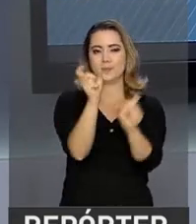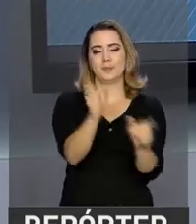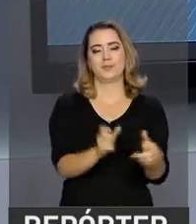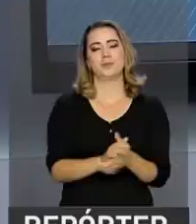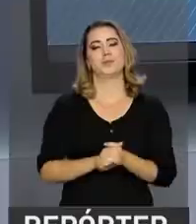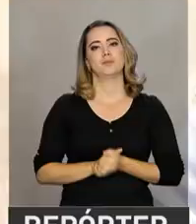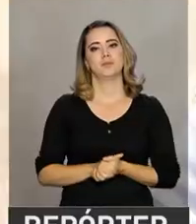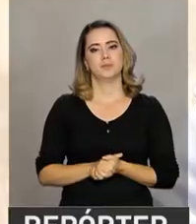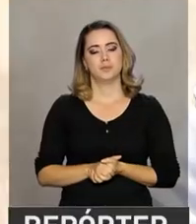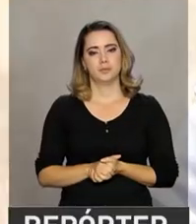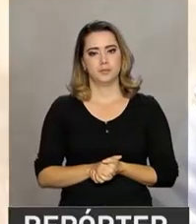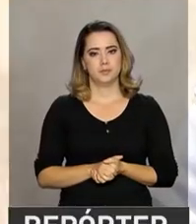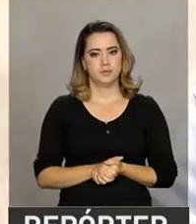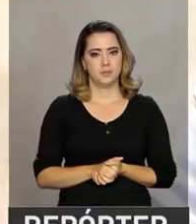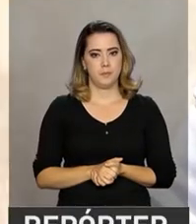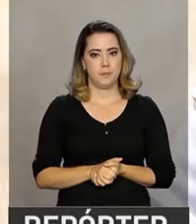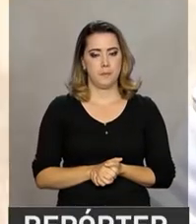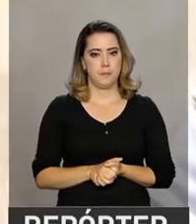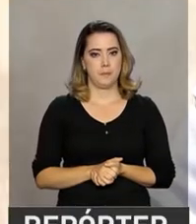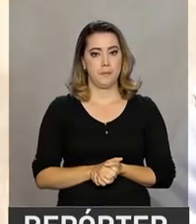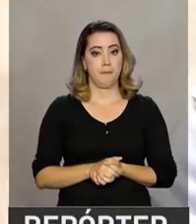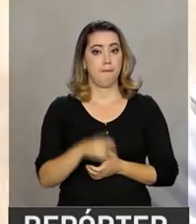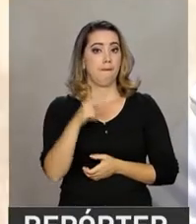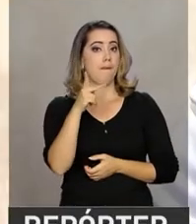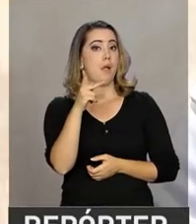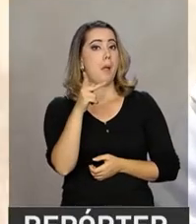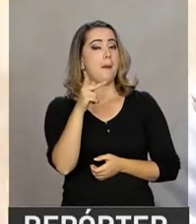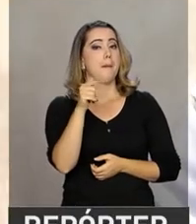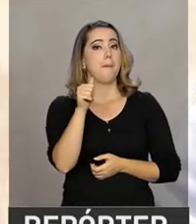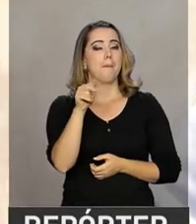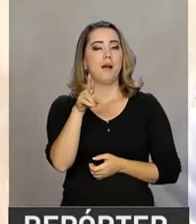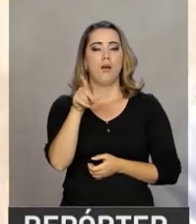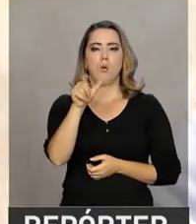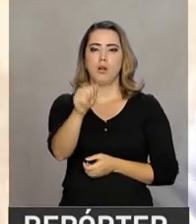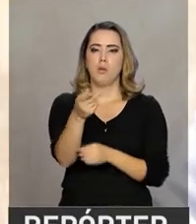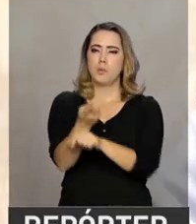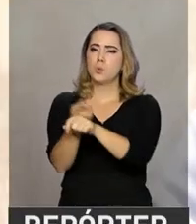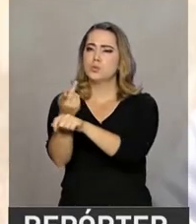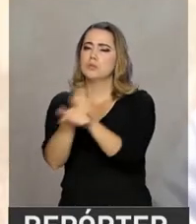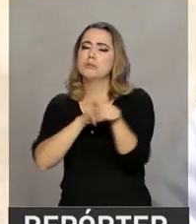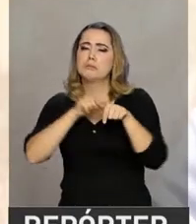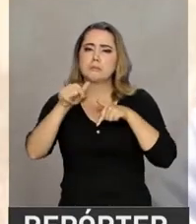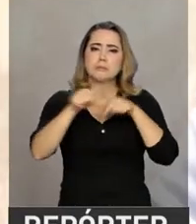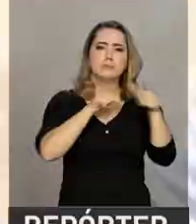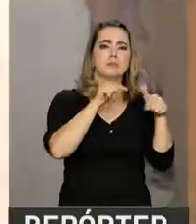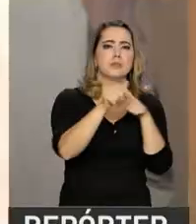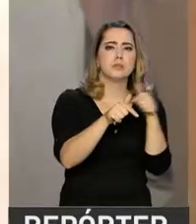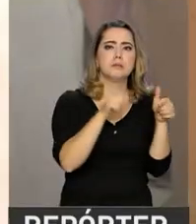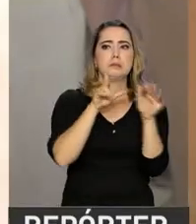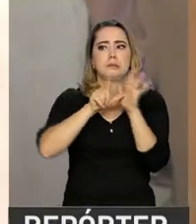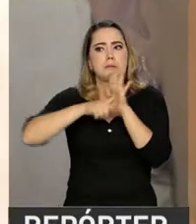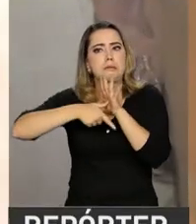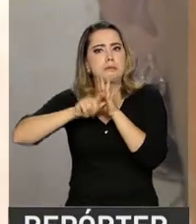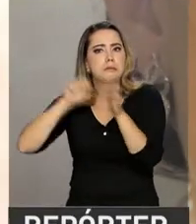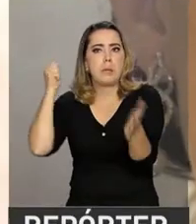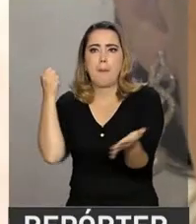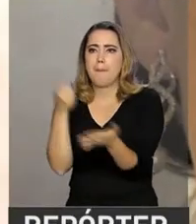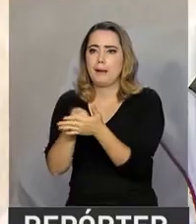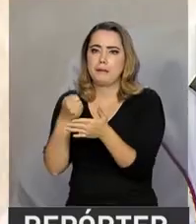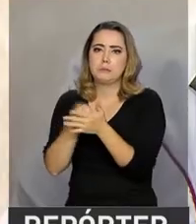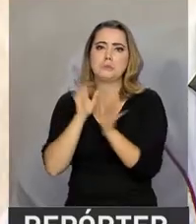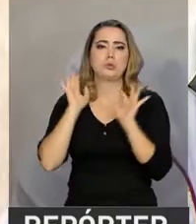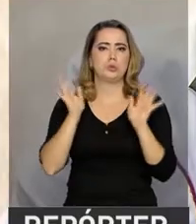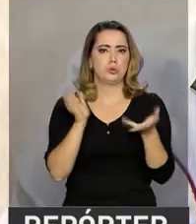trabalhadores. E se eu conseguir um emprego, Paula estava procurando emprego há 6 meses. Ela explica que as contas da casa já estavam